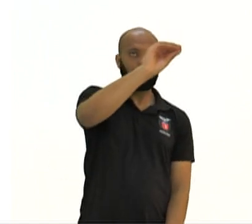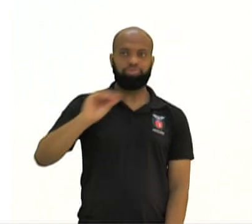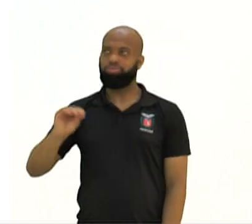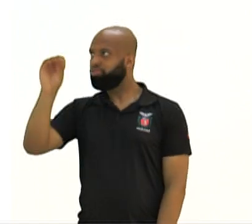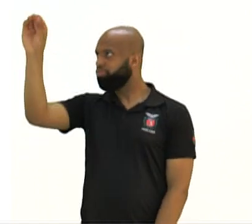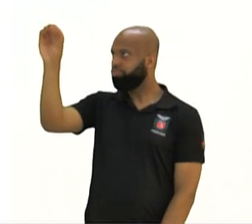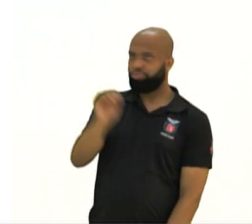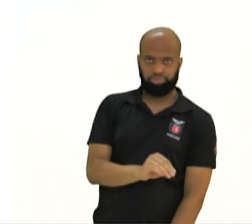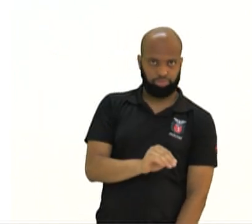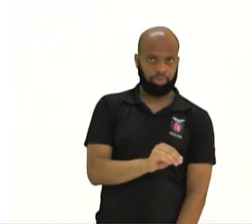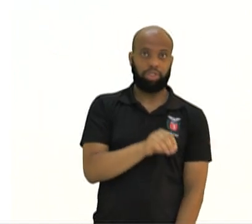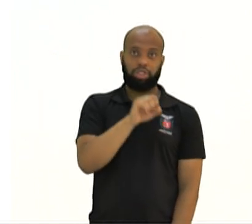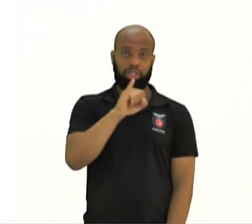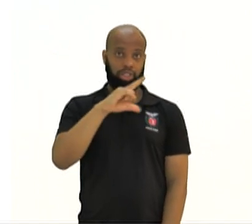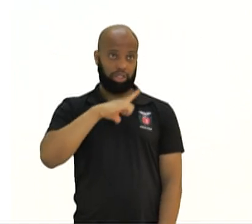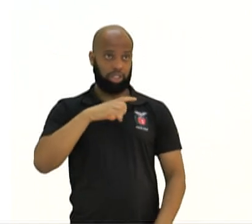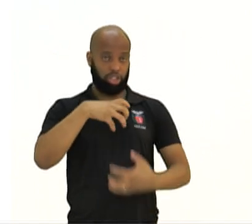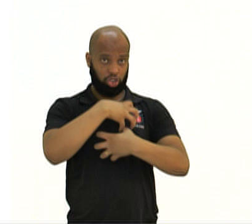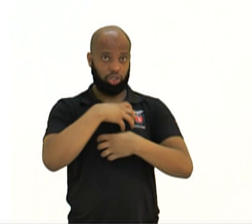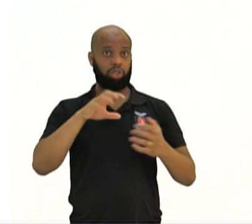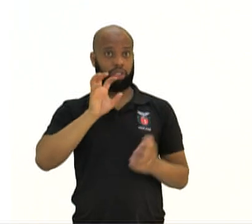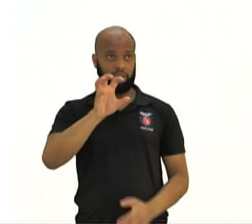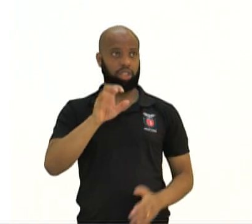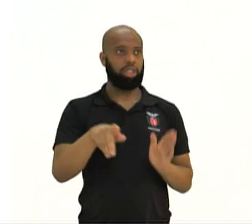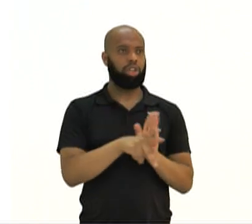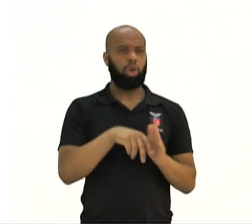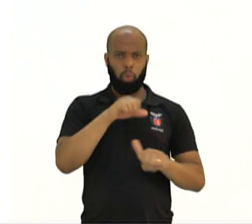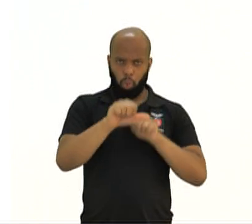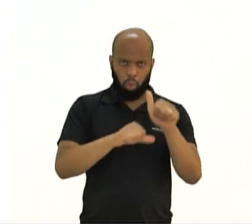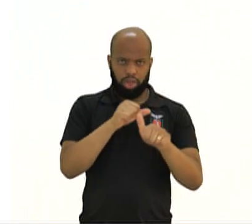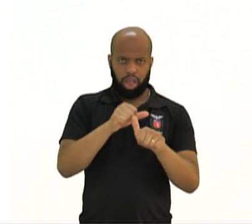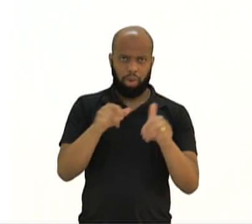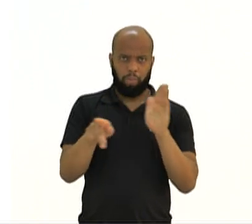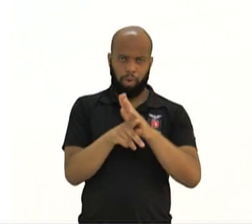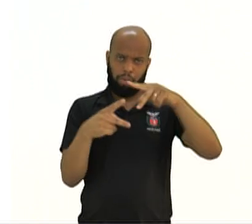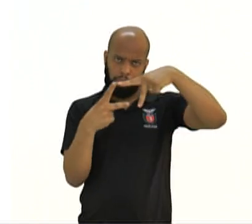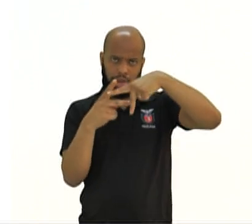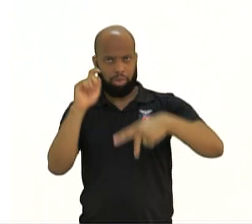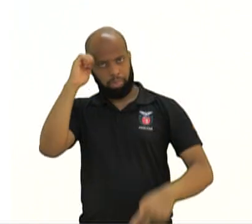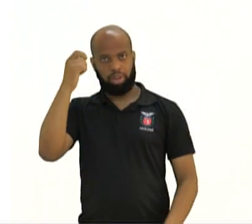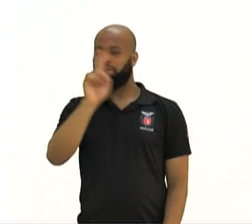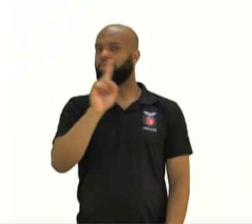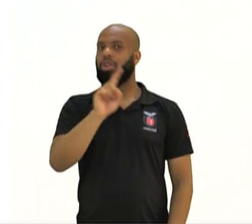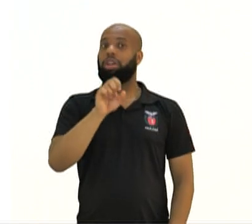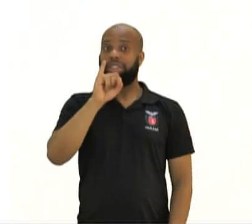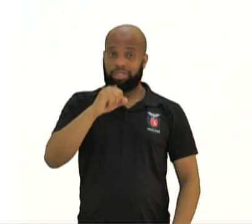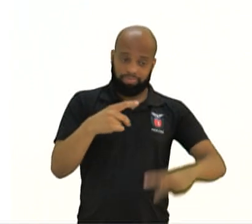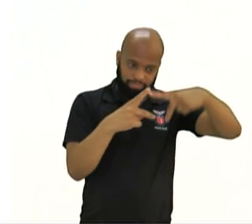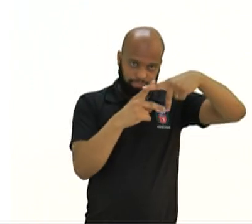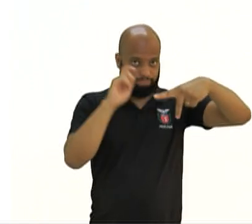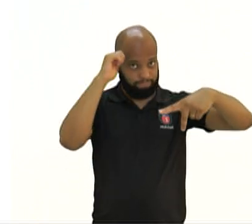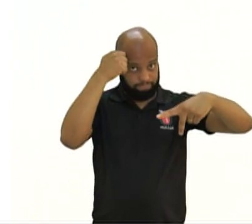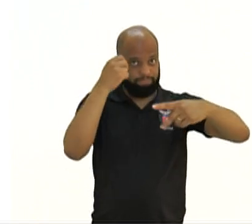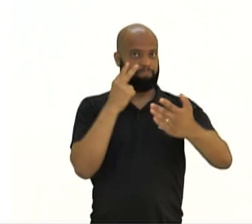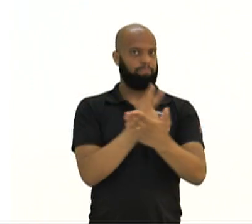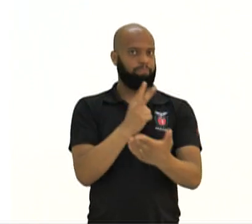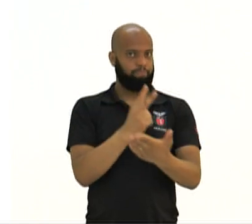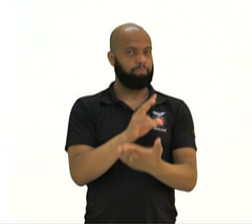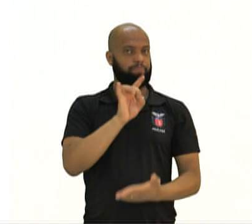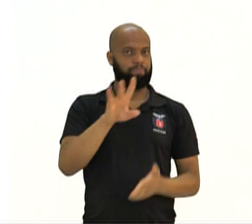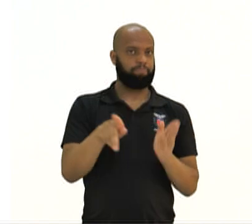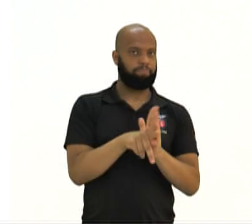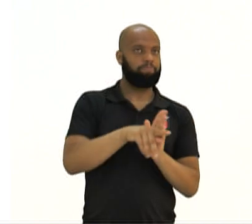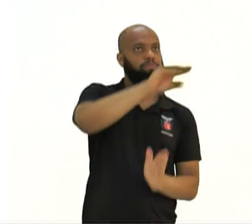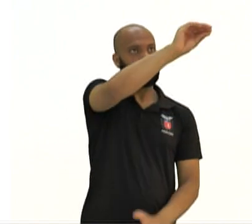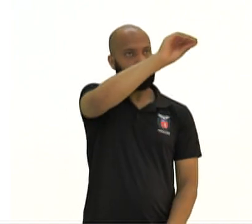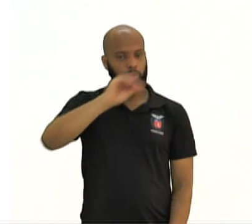seja, um bispo que está numa casa branca, ele nunca vai mudar de posição. E um bispo que tiver numa casa preta também nunca vai mudar